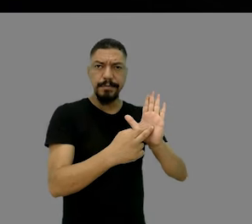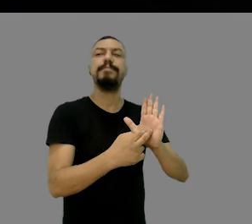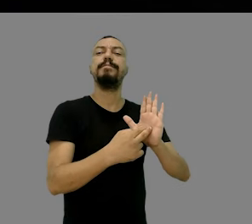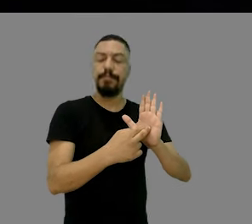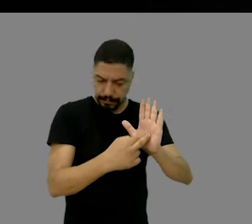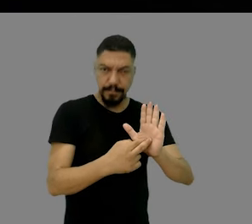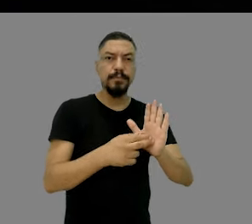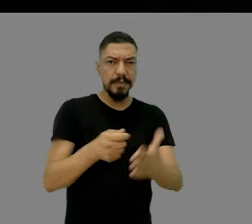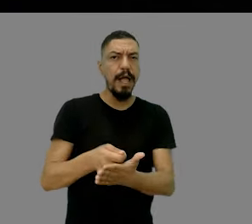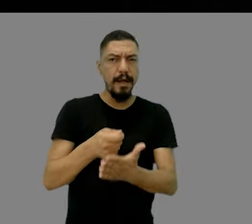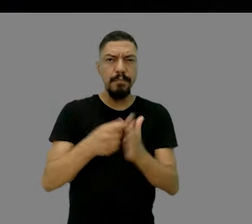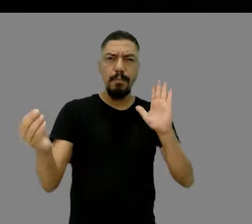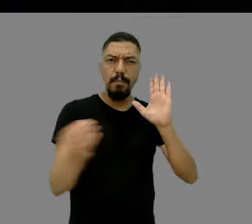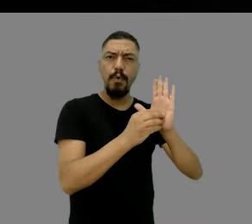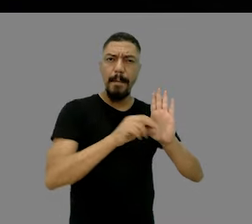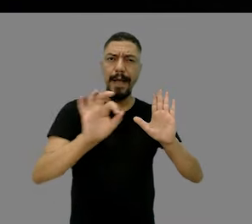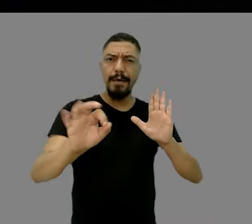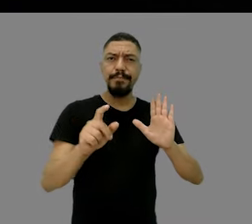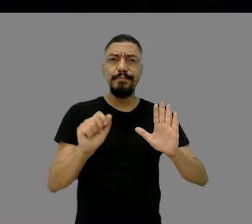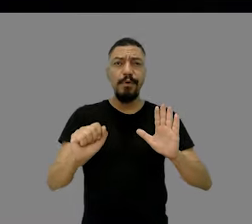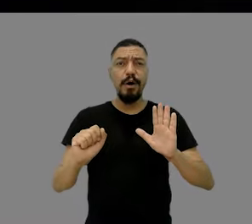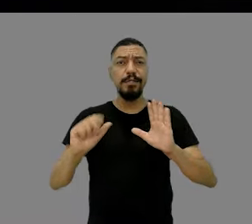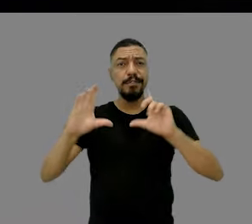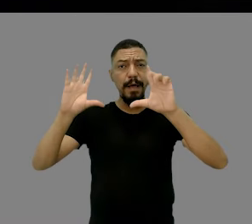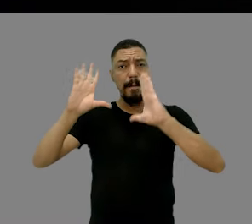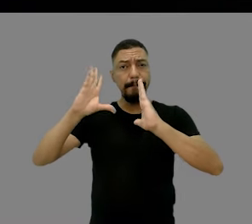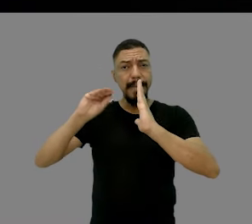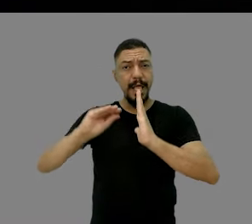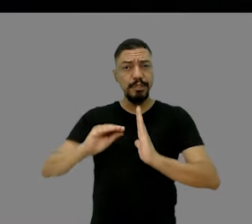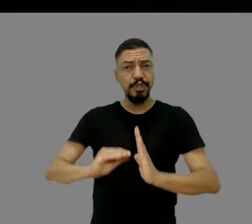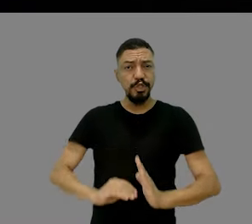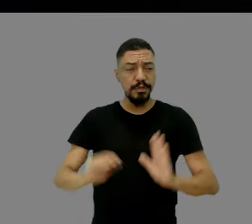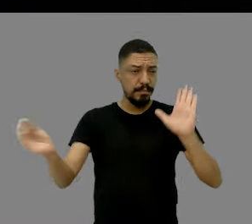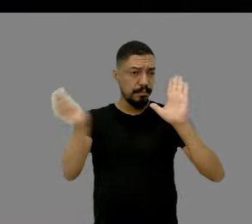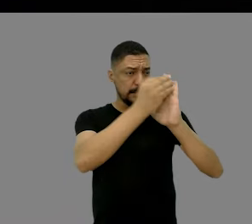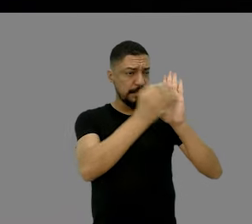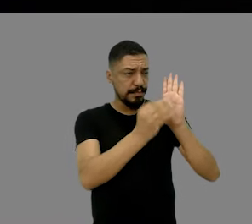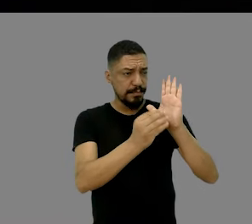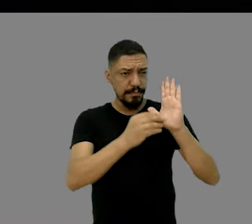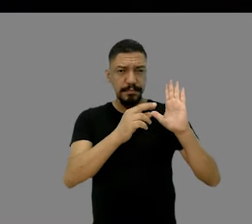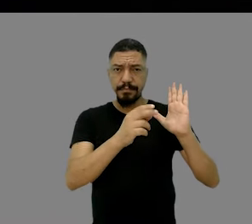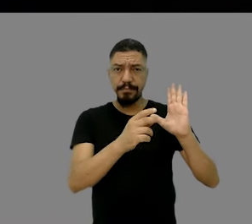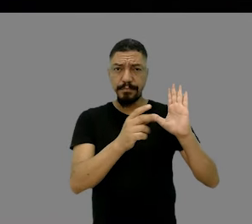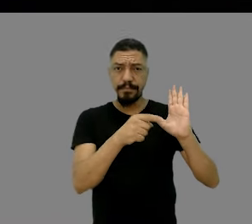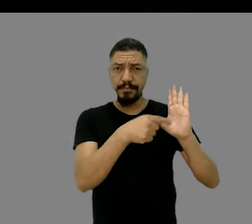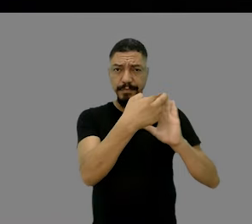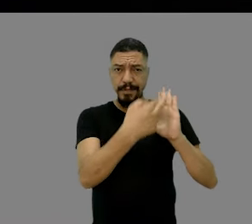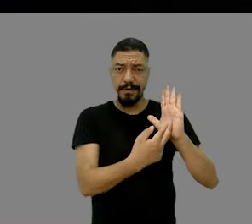e colocar ali. Eu até falei de não ser artístico. A gente tem uma pessoa que faz o nosso design, que